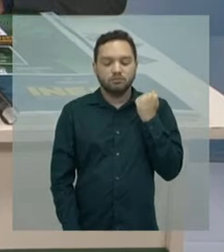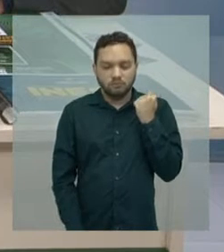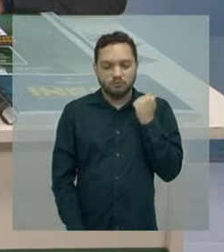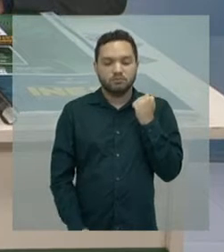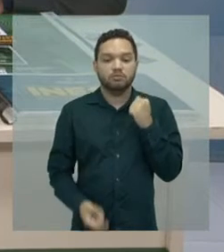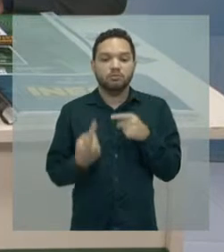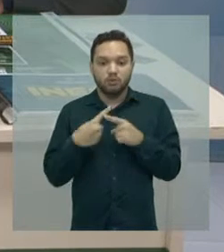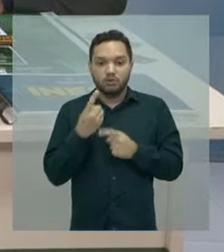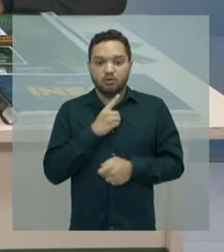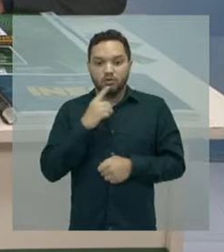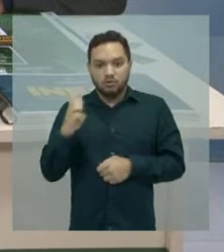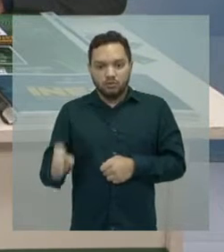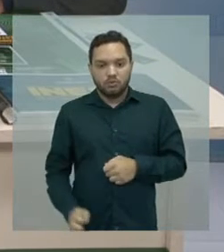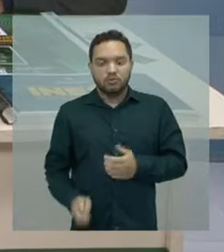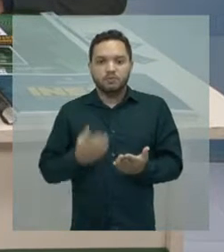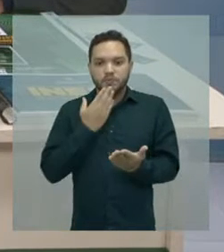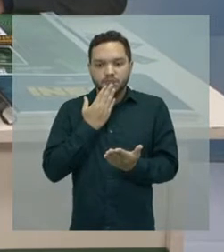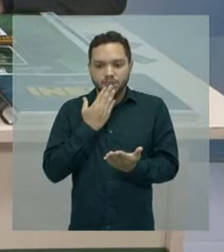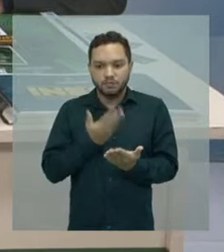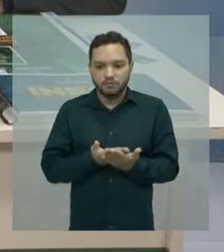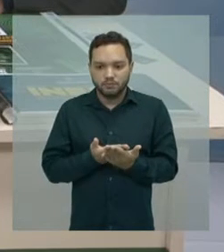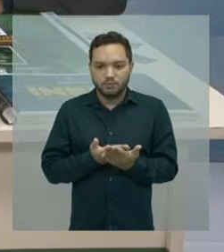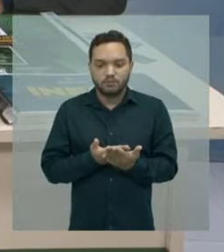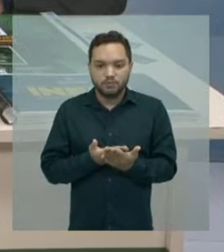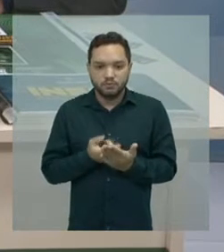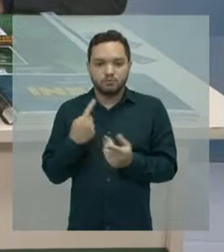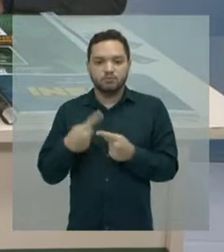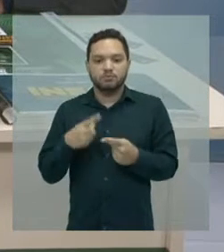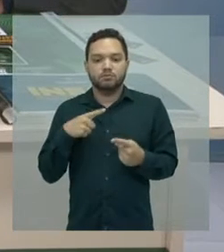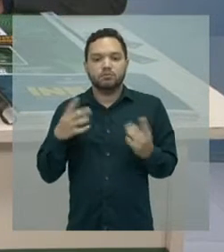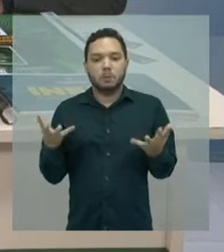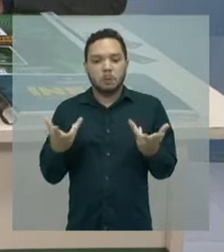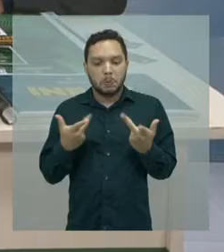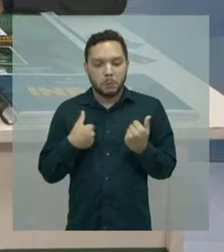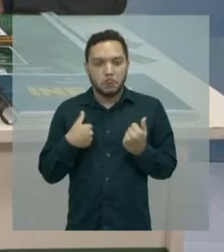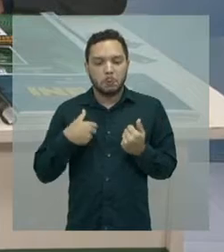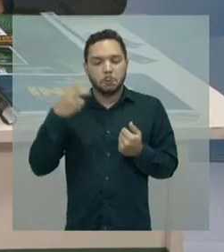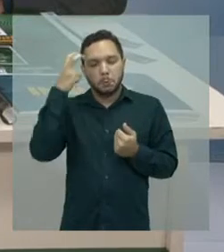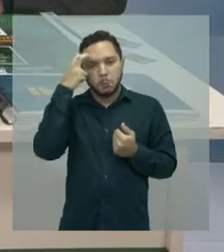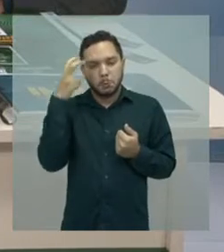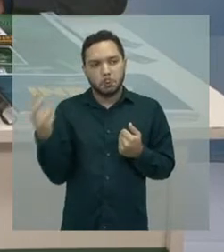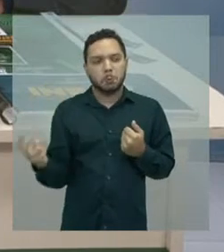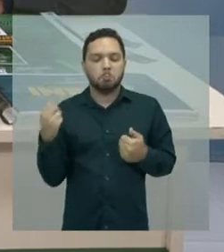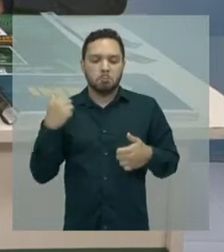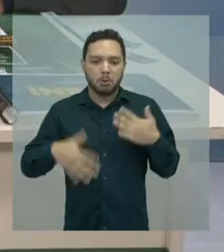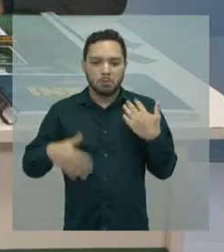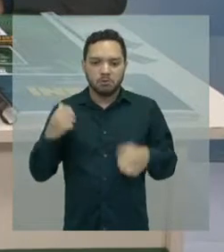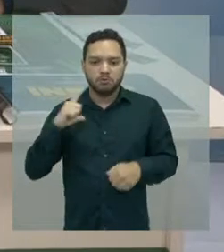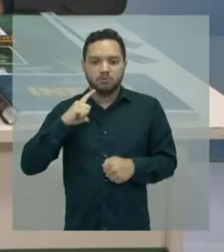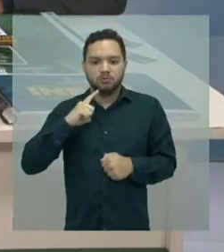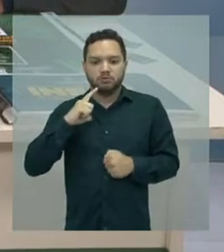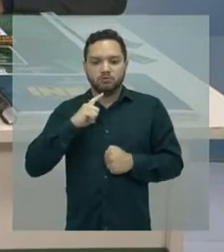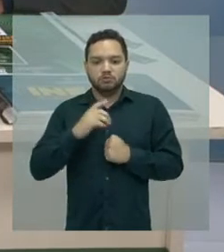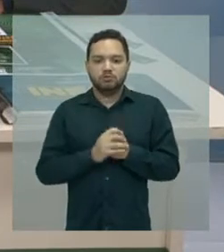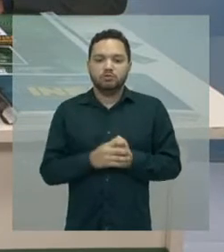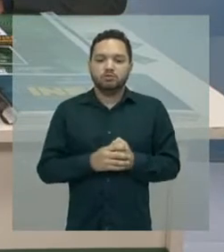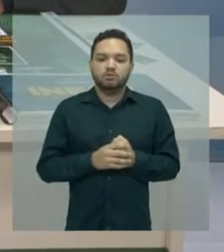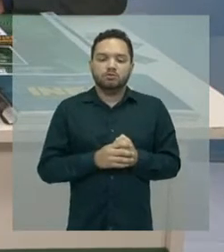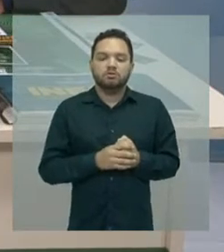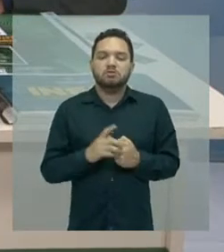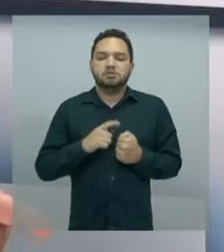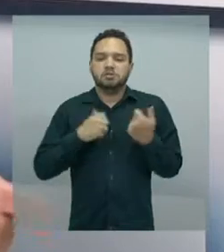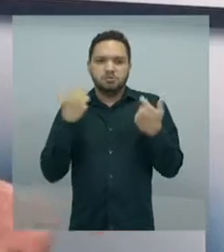É um dos deputados, eu fiquei mais impressionado com a qualidade do raciocínio e de fazer ponderações